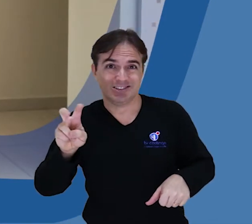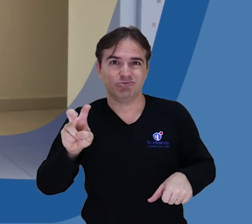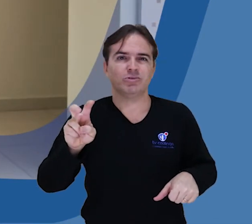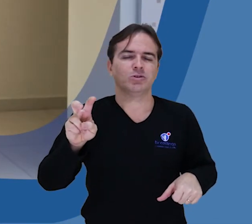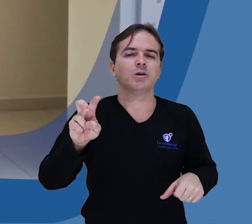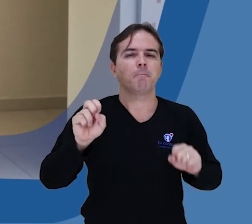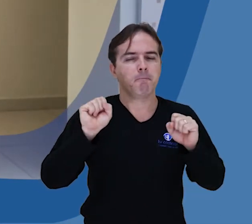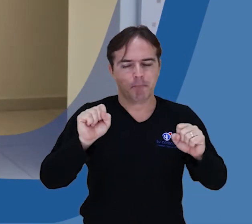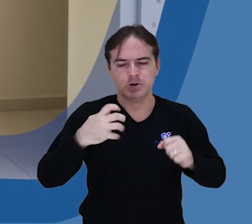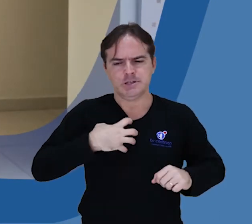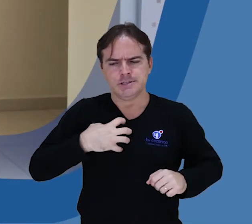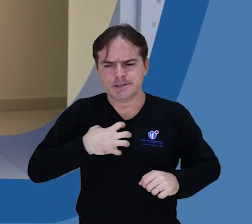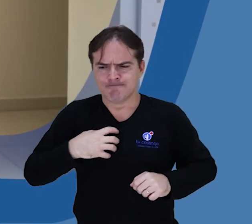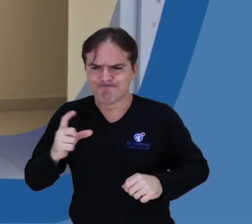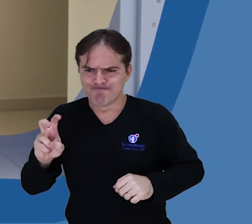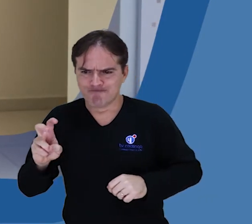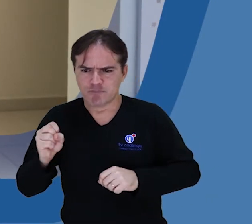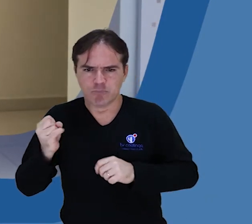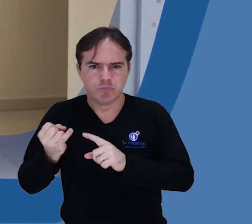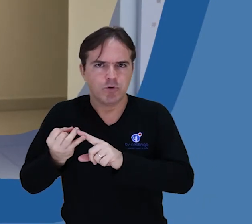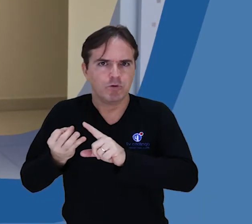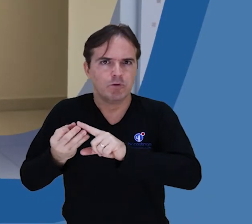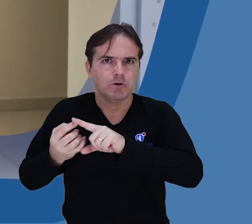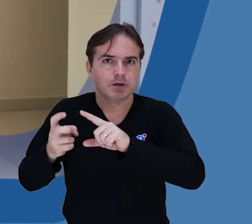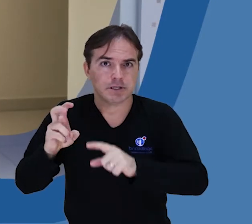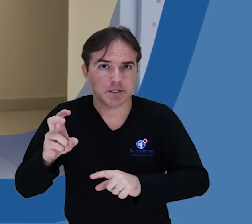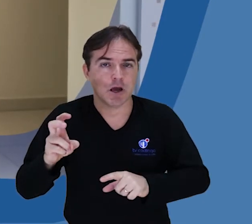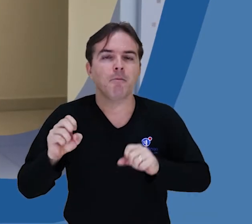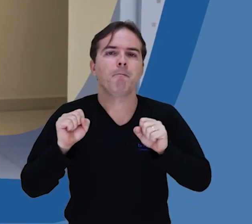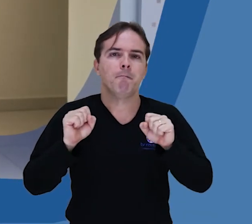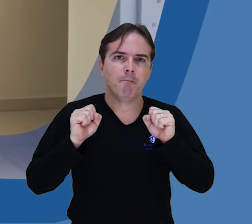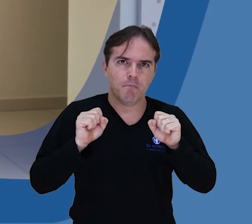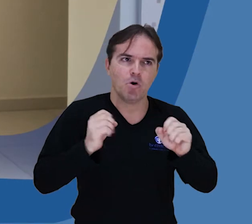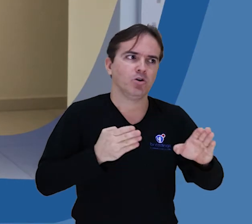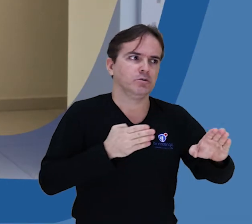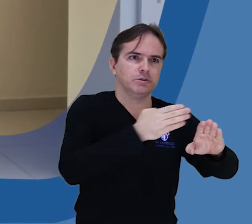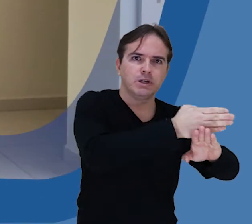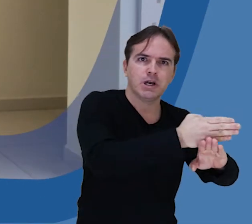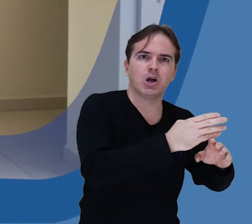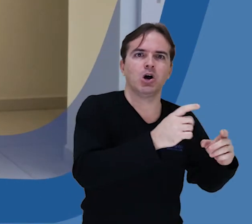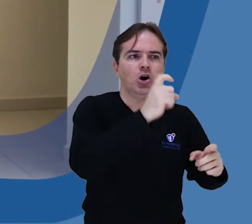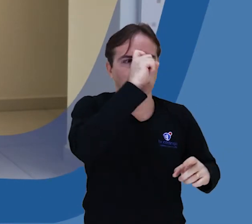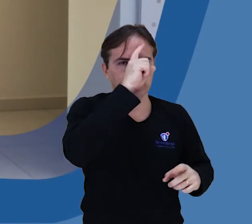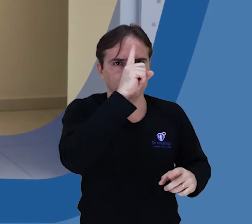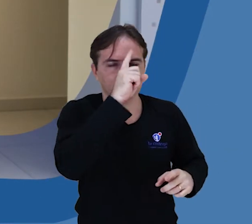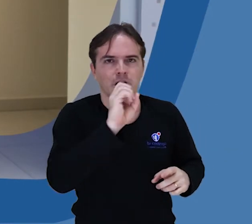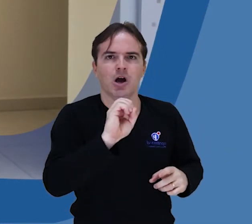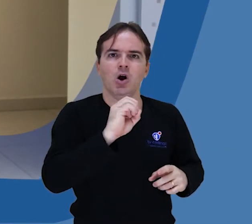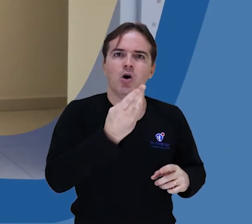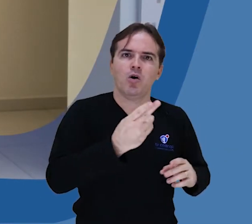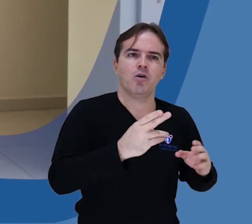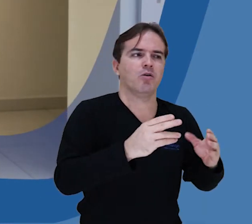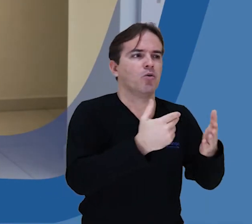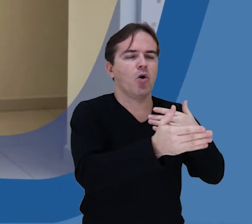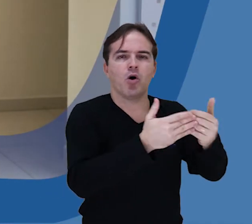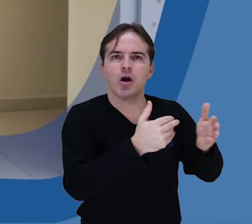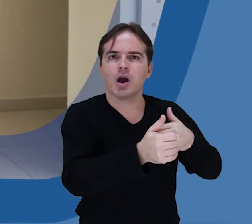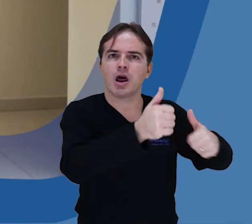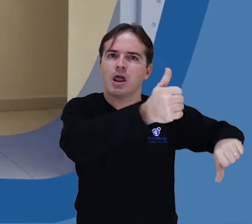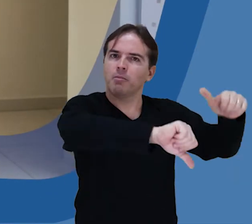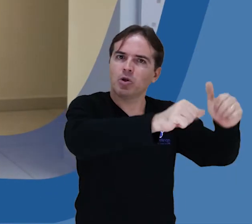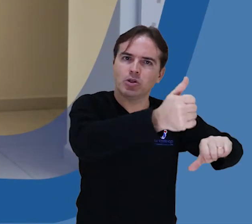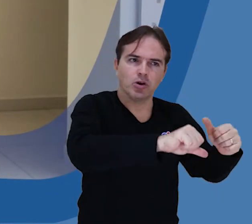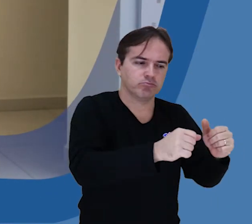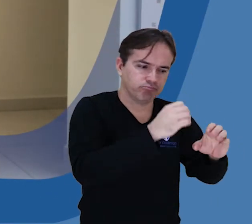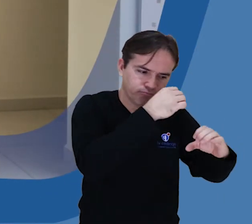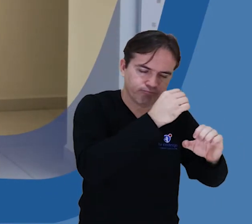O resultado sai em 30 minutos e pode ser também feito pelos hospitais, postos de saúde e laboratórios especializados. Bom,